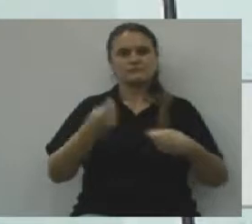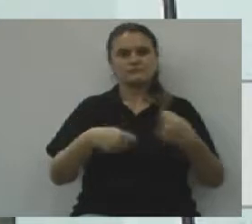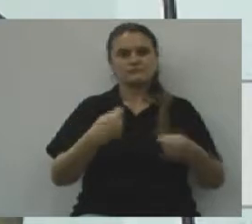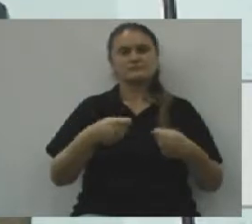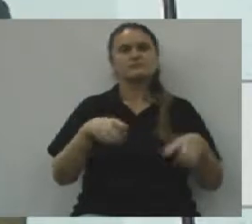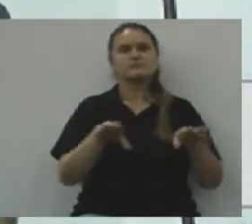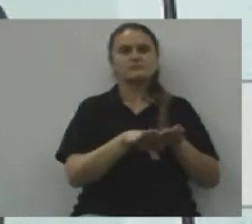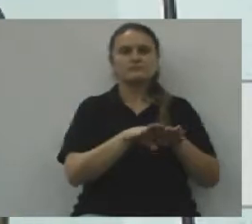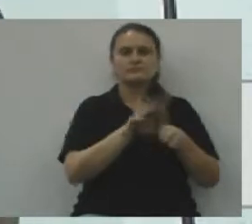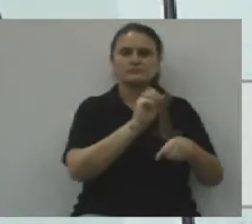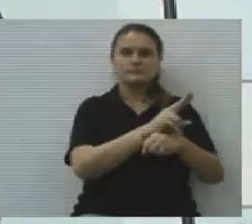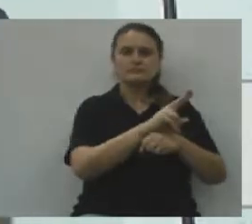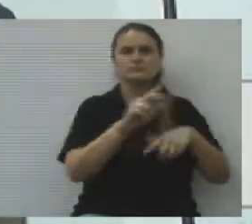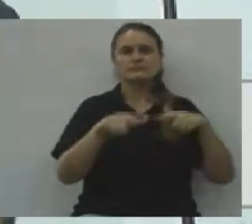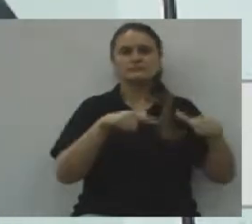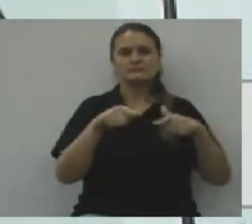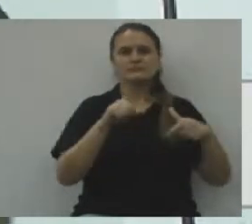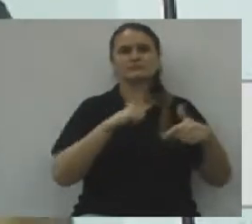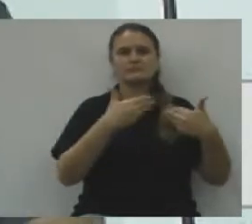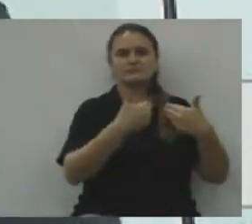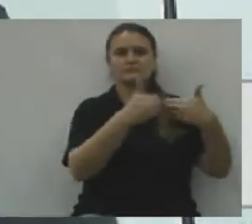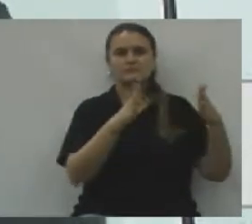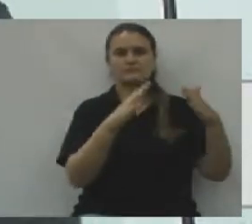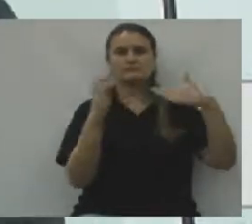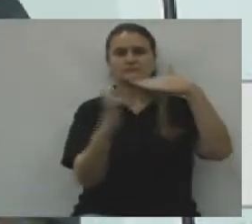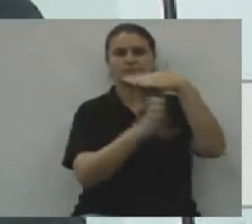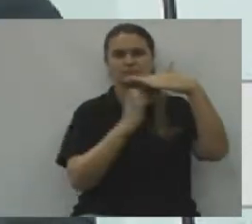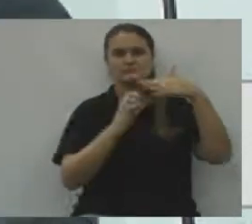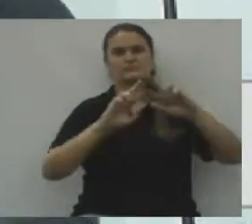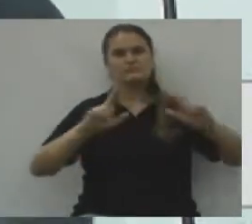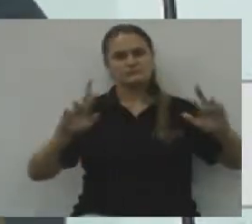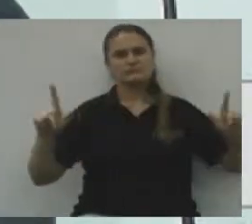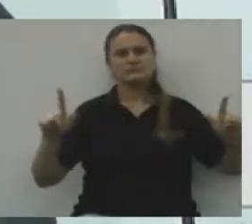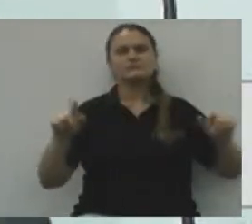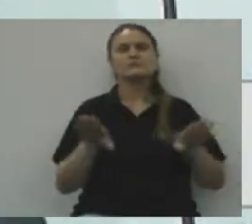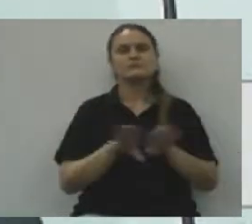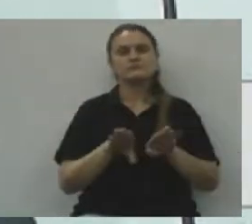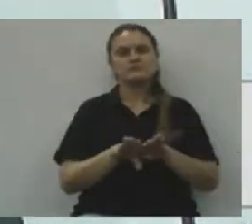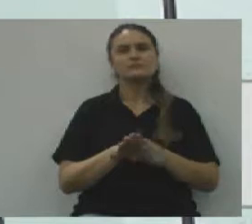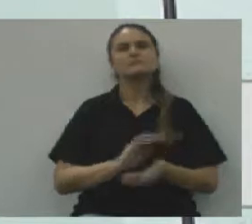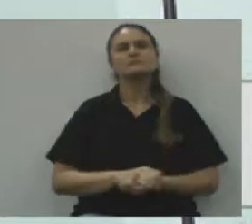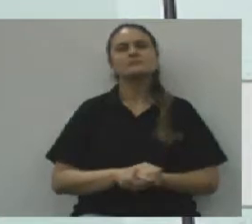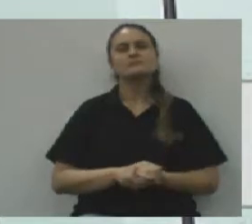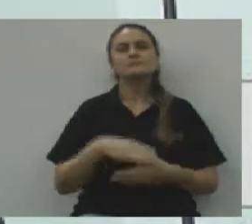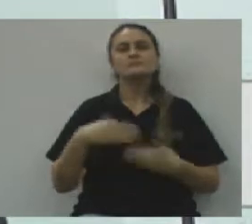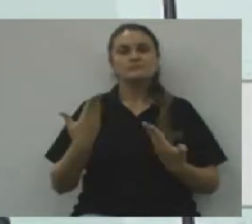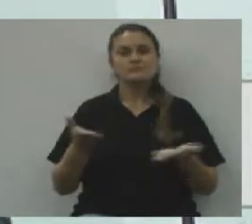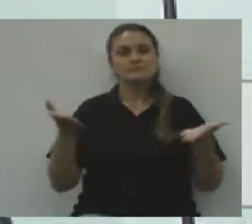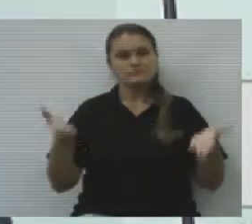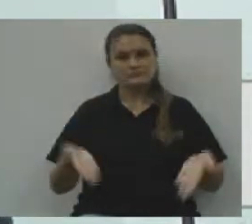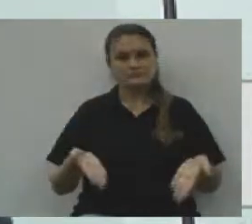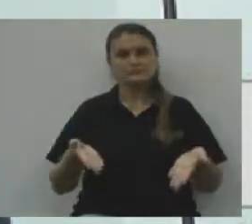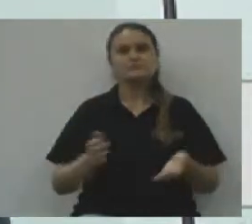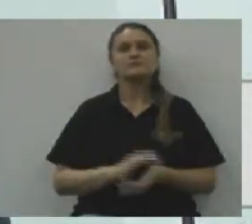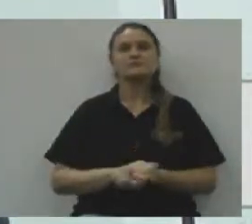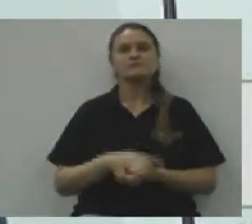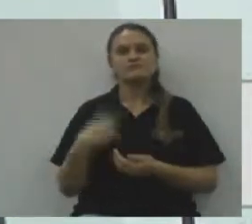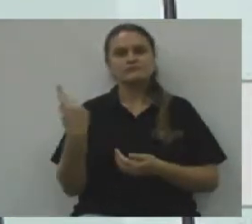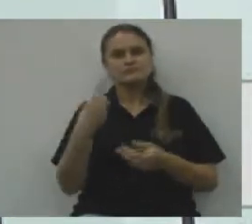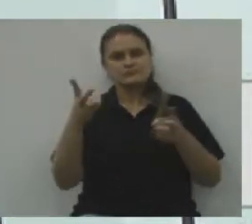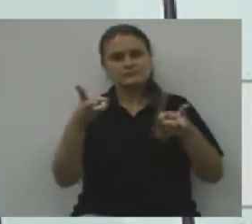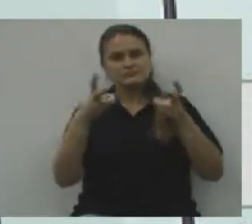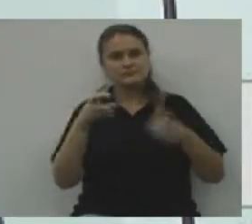emprego, permite a abertura de empresas, etc. Então, também nesse aspecto. E, recentemente, vejam só,